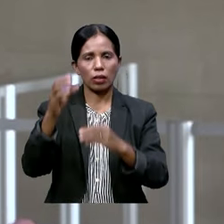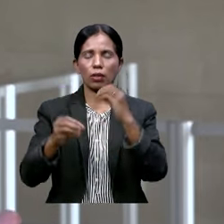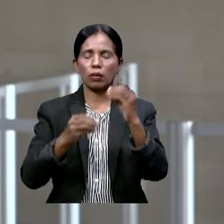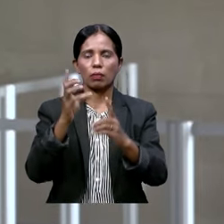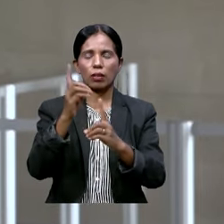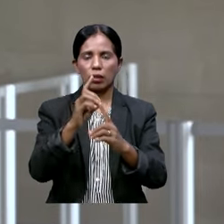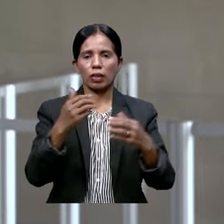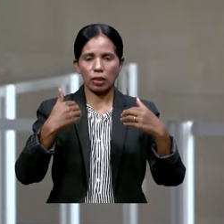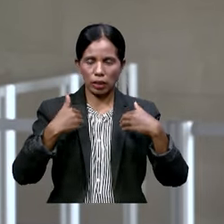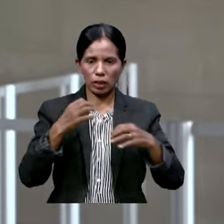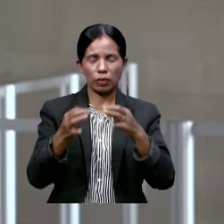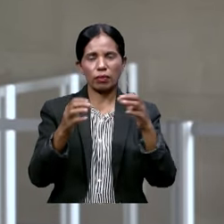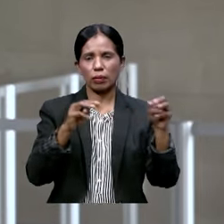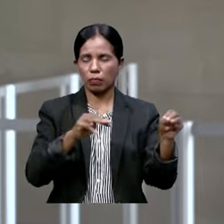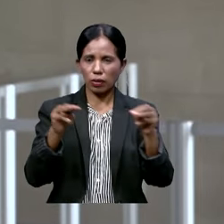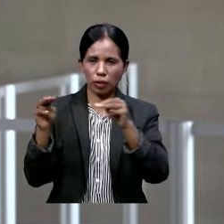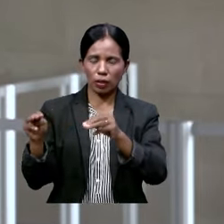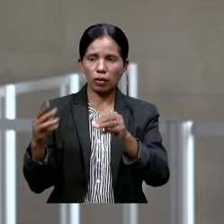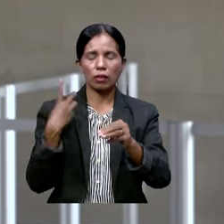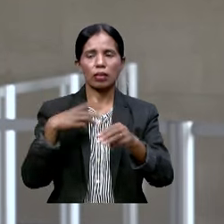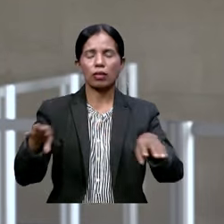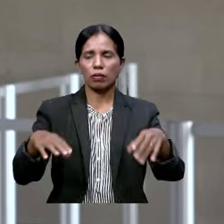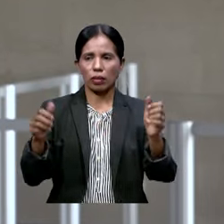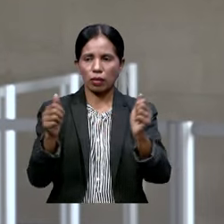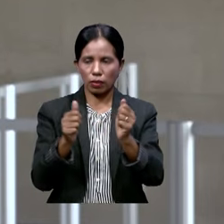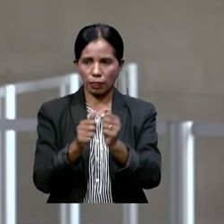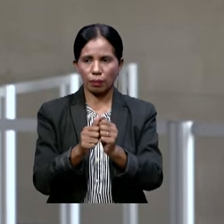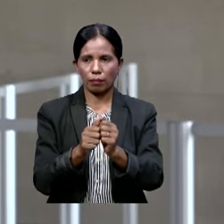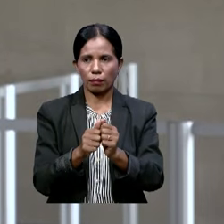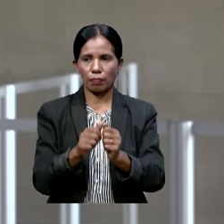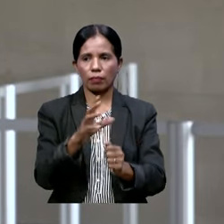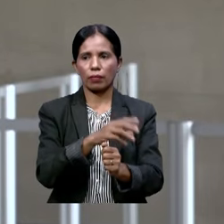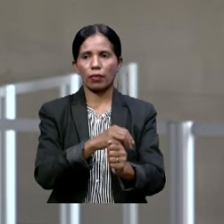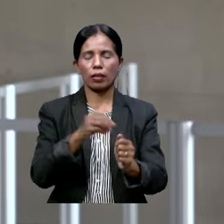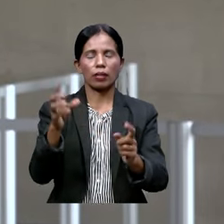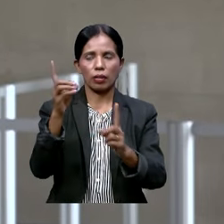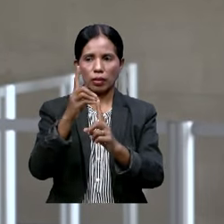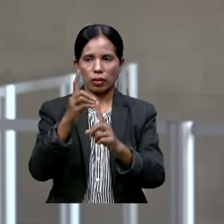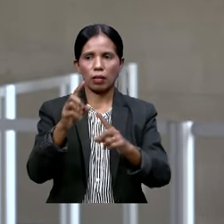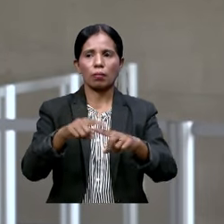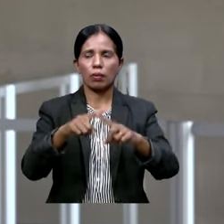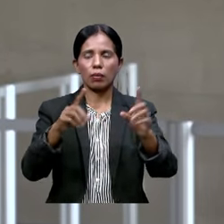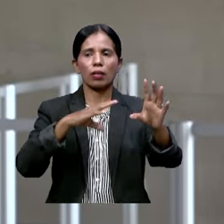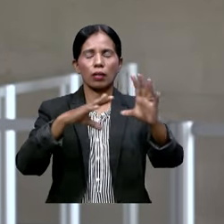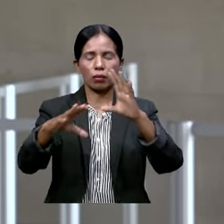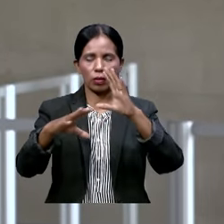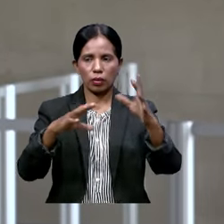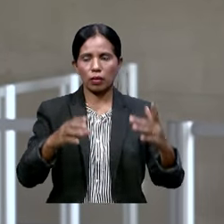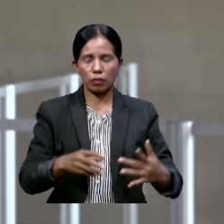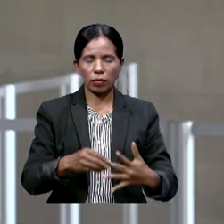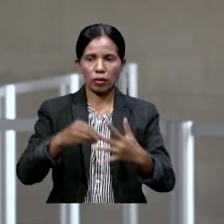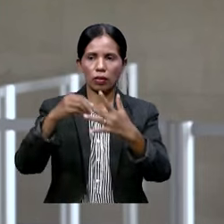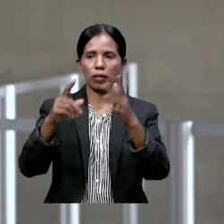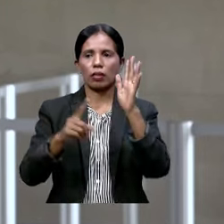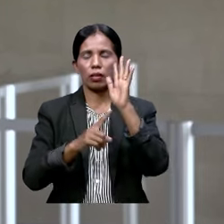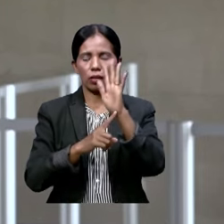mudança. Então, nós já estamos trabalhando com uma data, mas a comunicação oficial será feita no